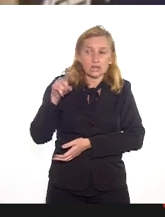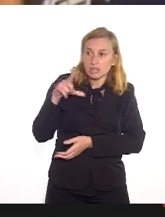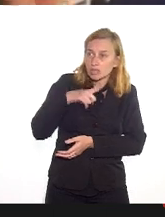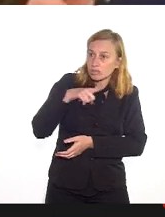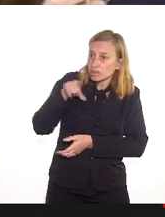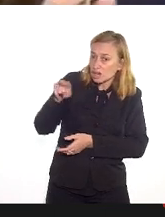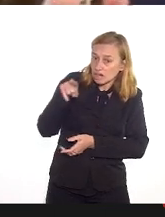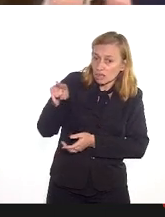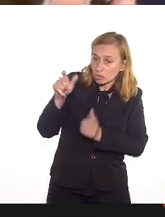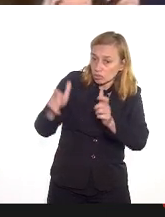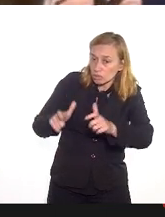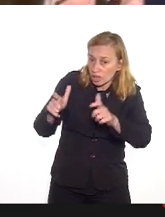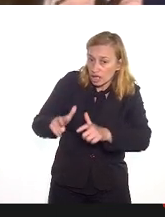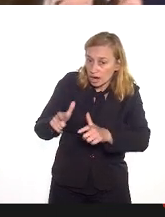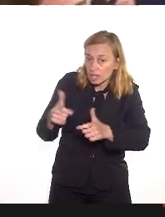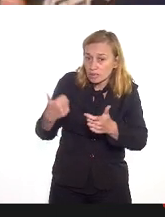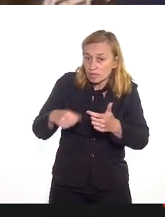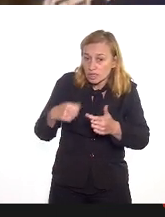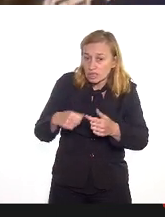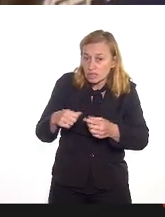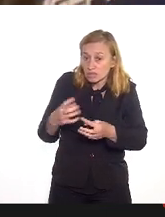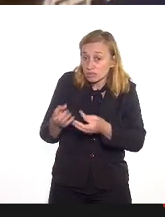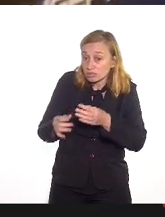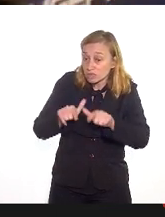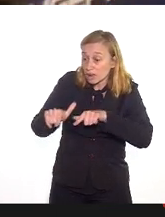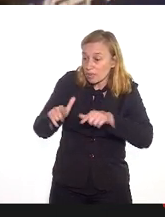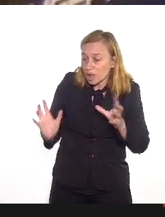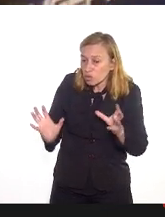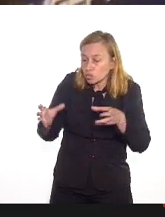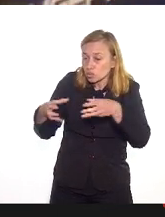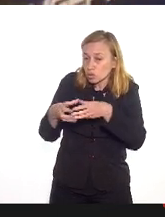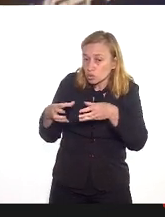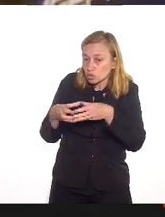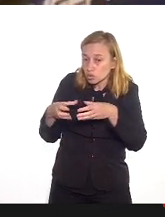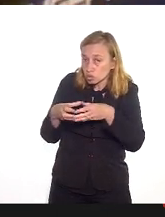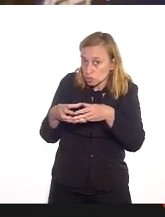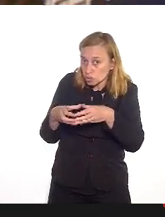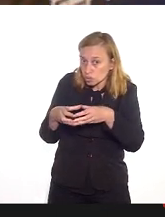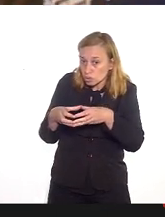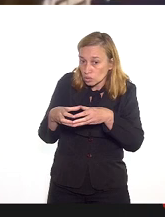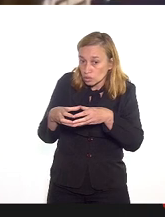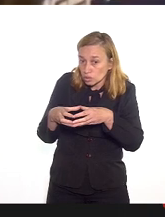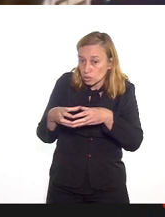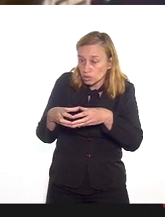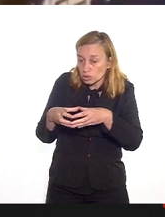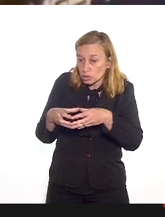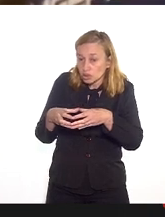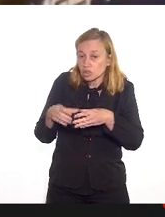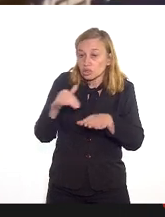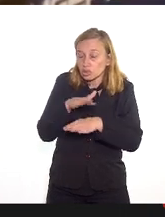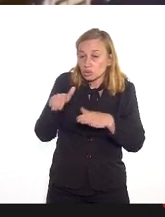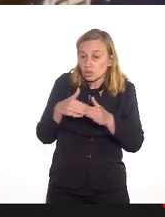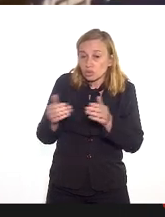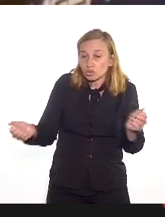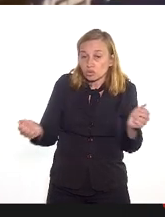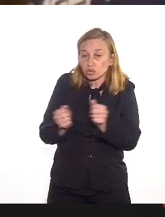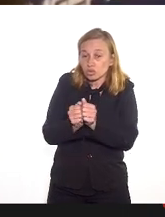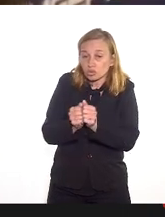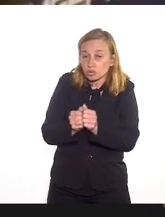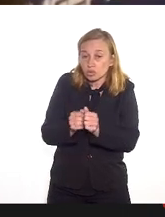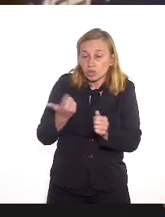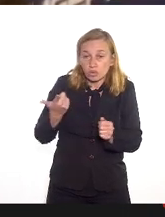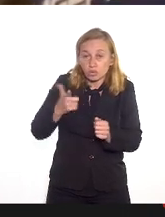fazer também um grande trabalho em conjunto, daí a visão do elo, desses atores todos participando, para que a